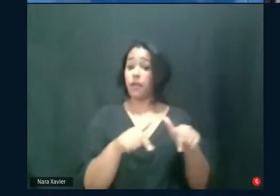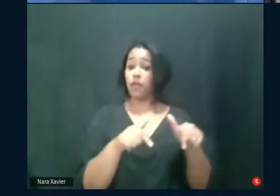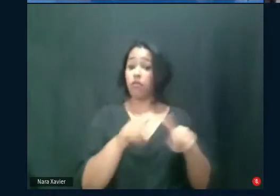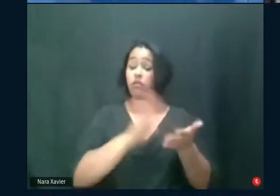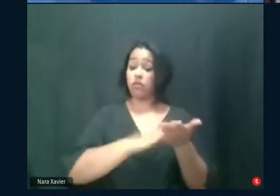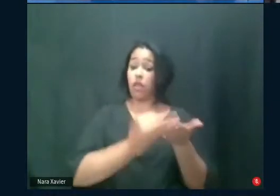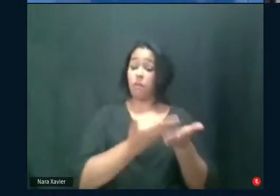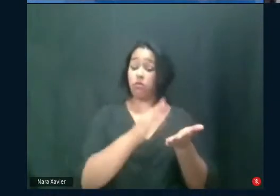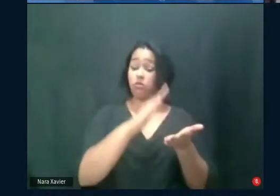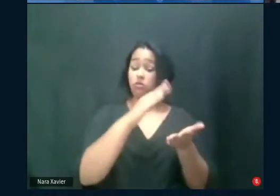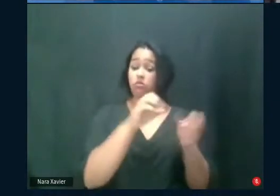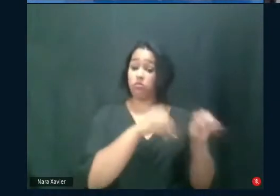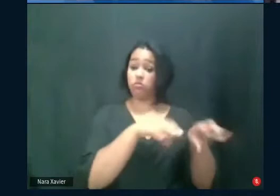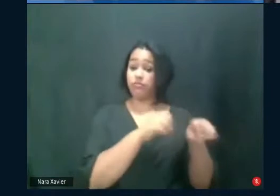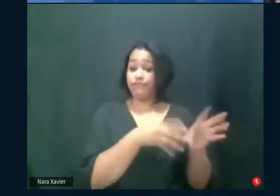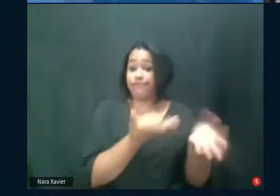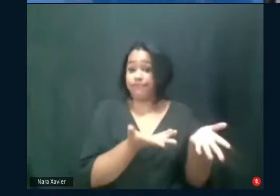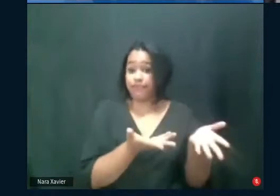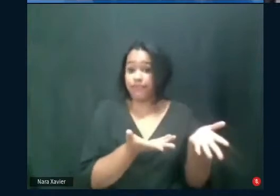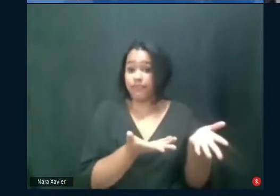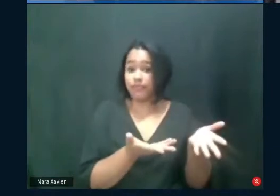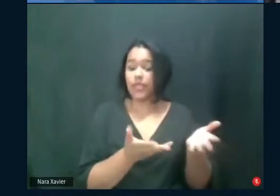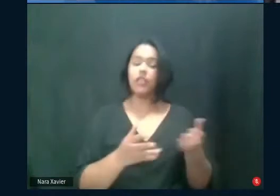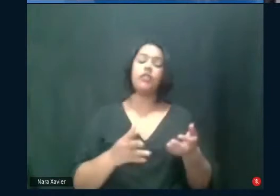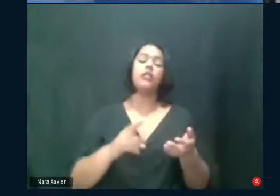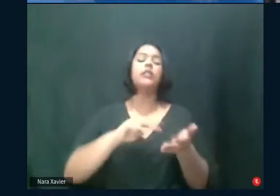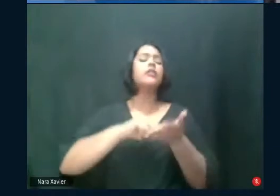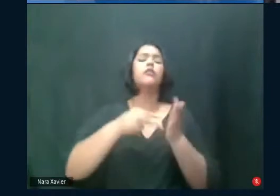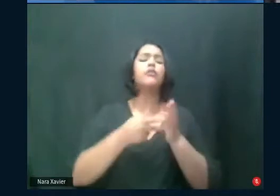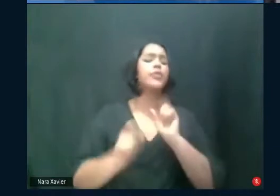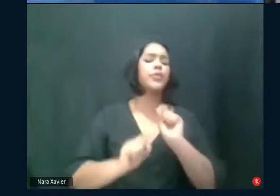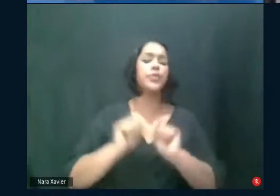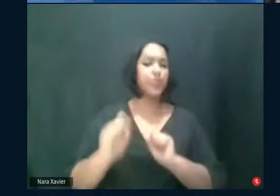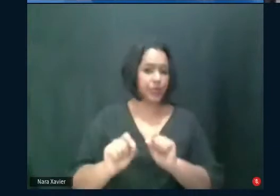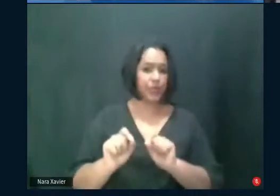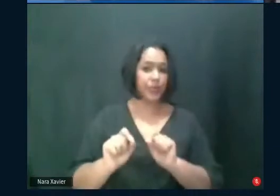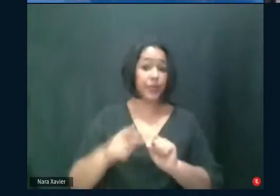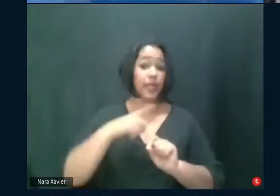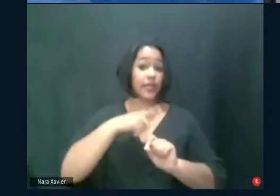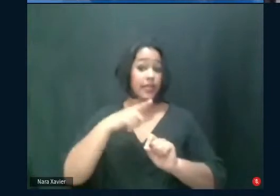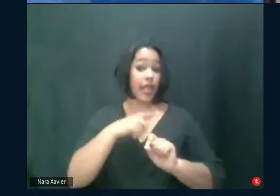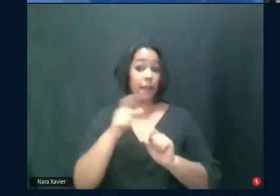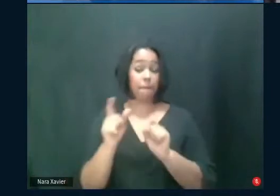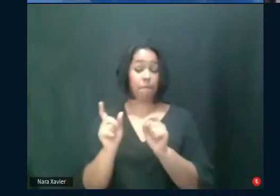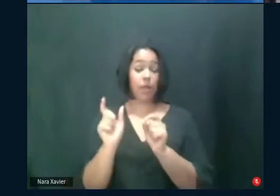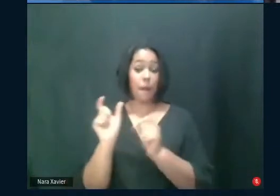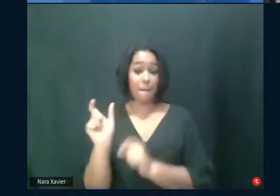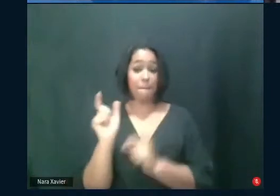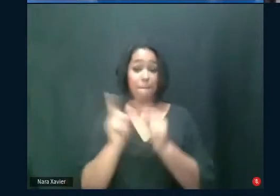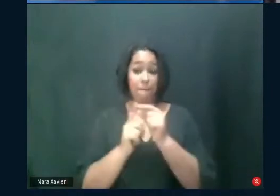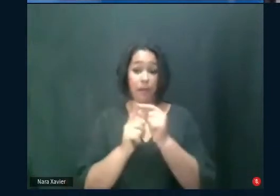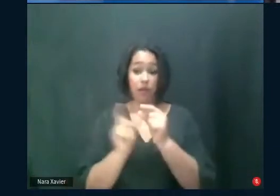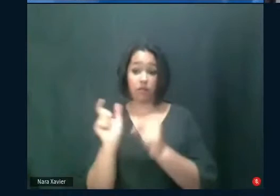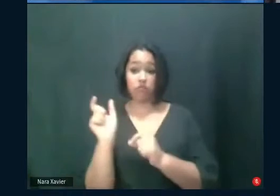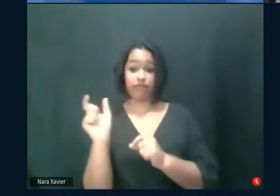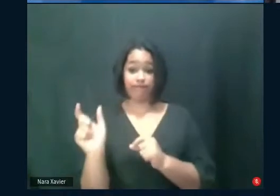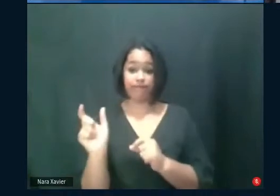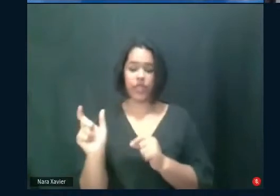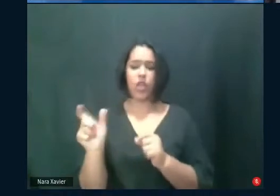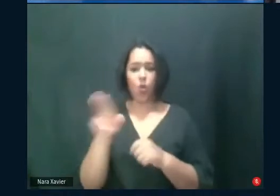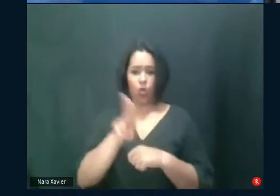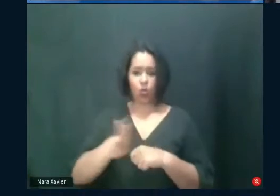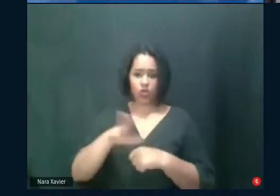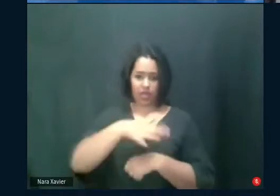do nosso país. Né? Então, ou seja, existe um termo que é utilizado dentro da área